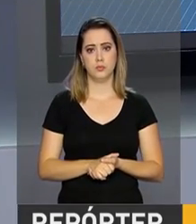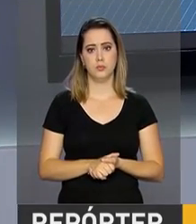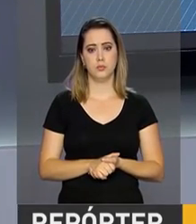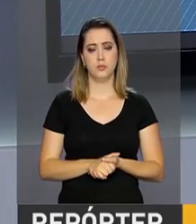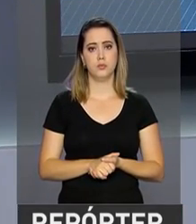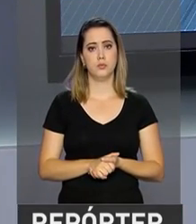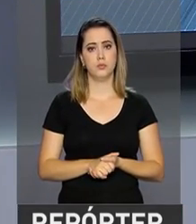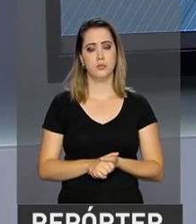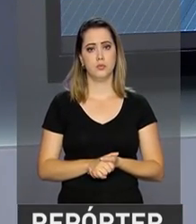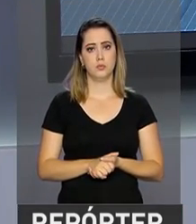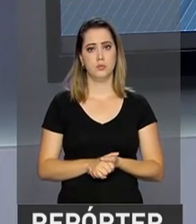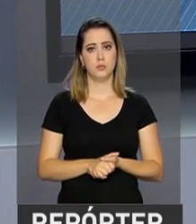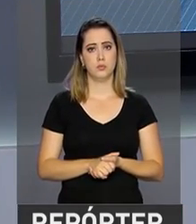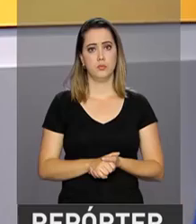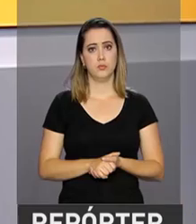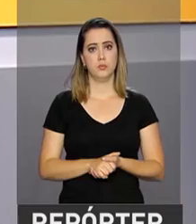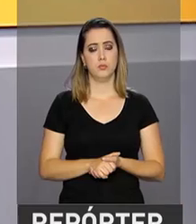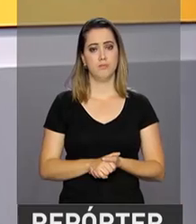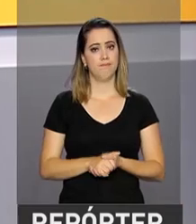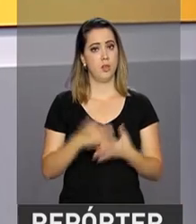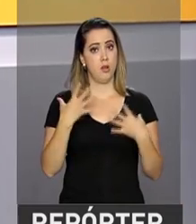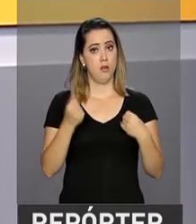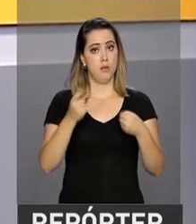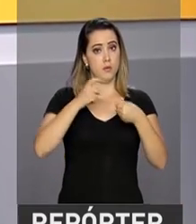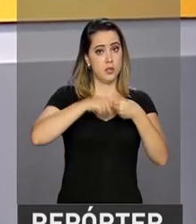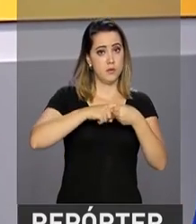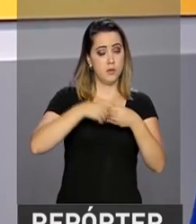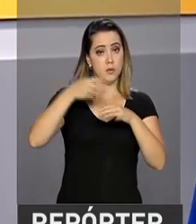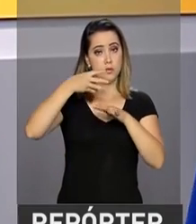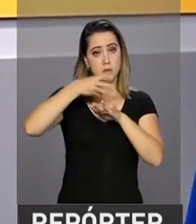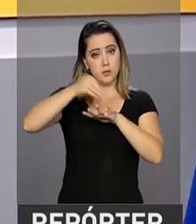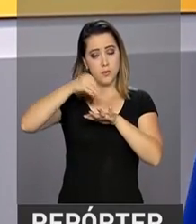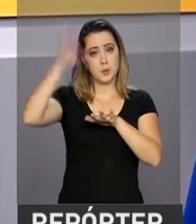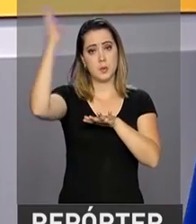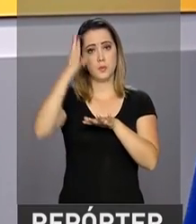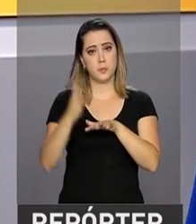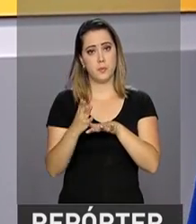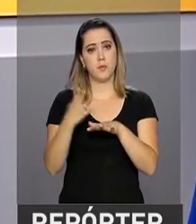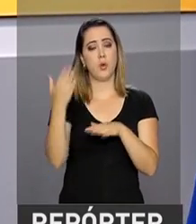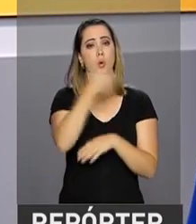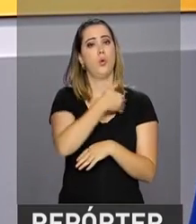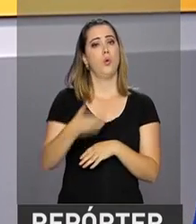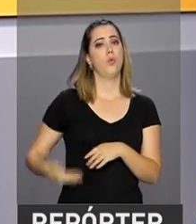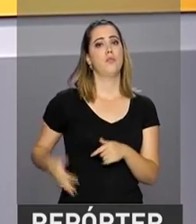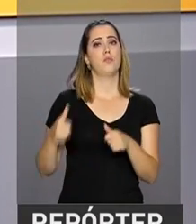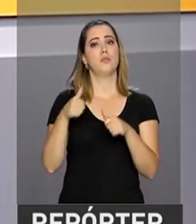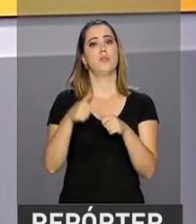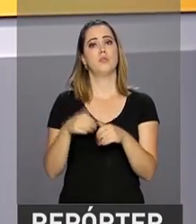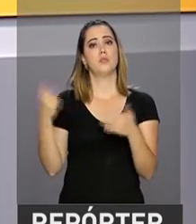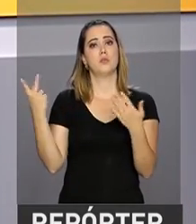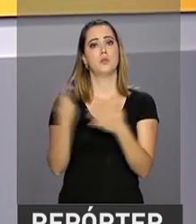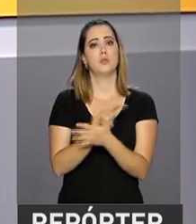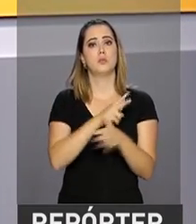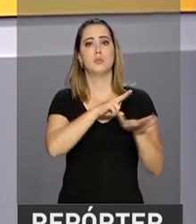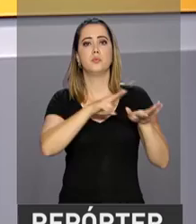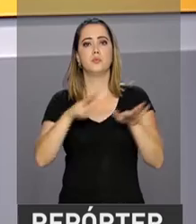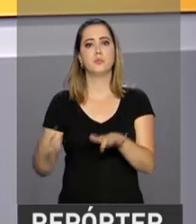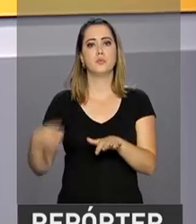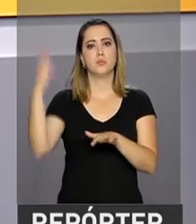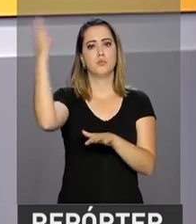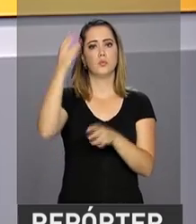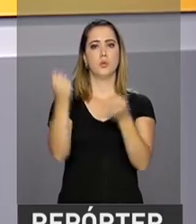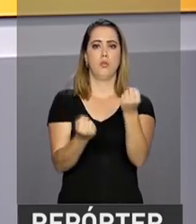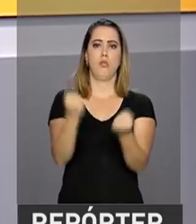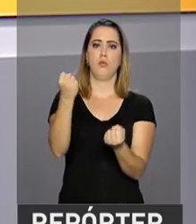que a gente coloca na tela vamos votar então as notícias do brasil o governo está realizando em todo o país a semana nacional